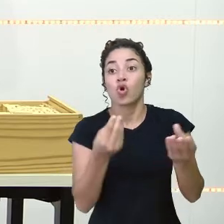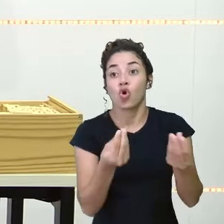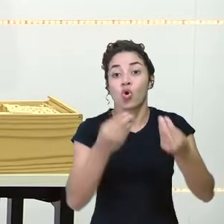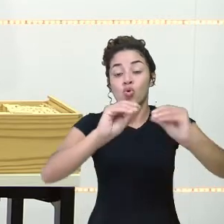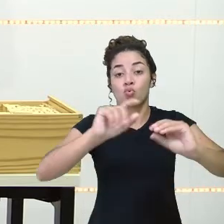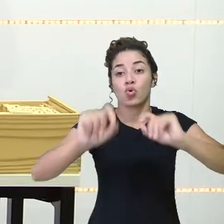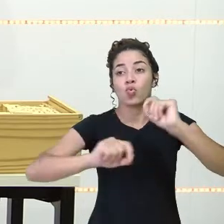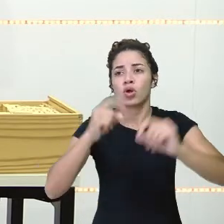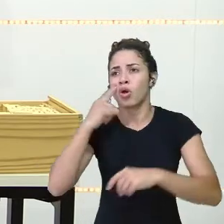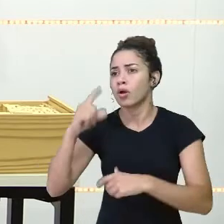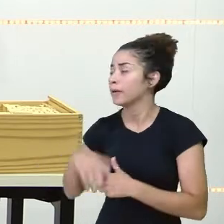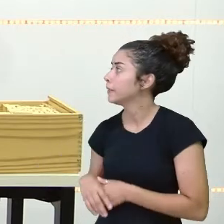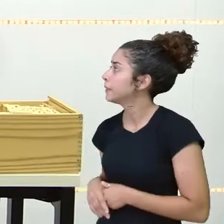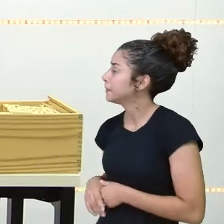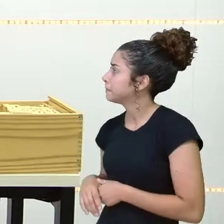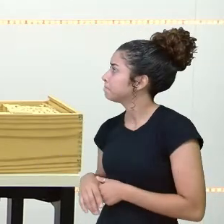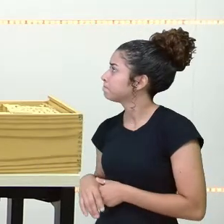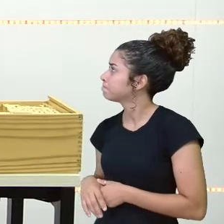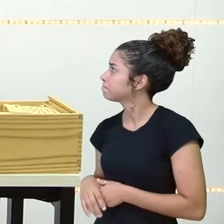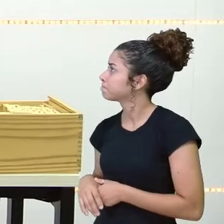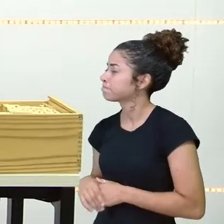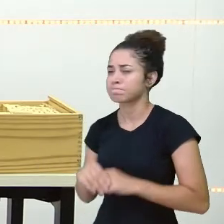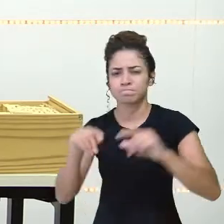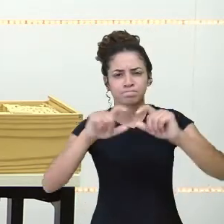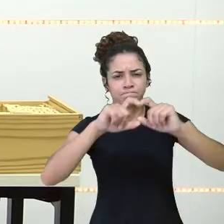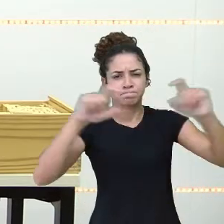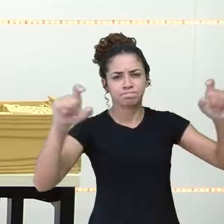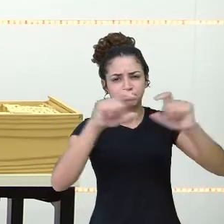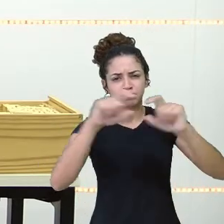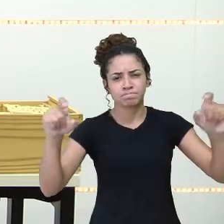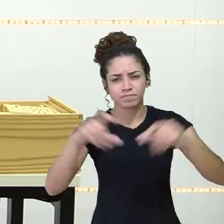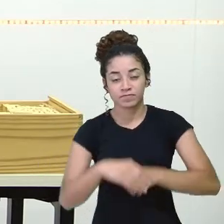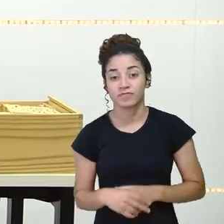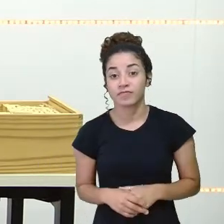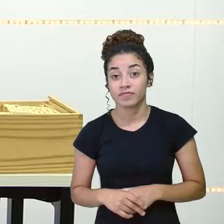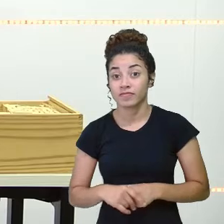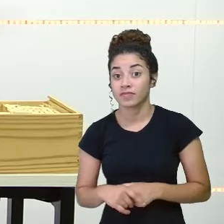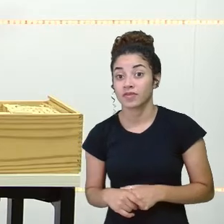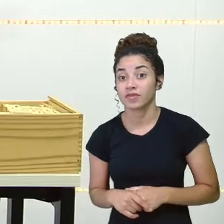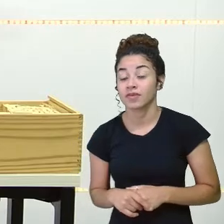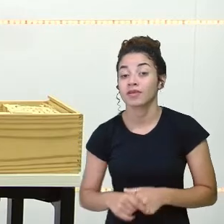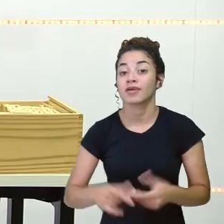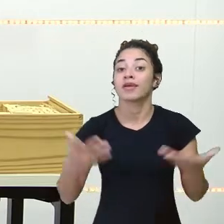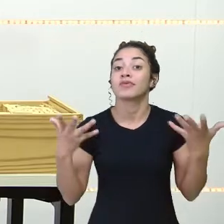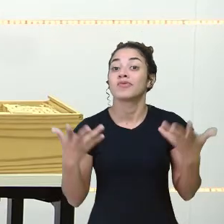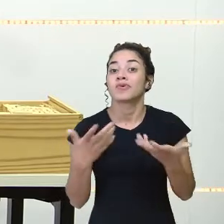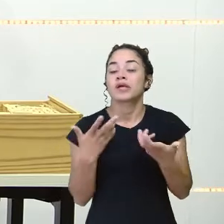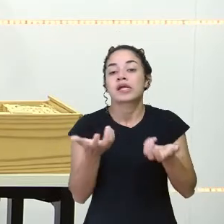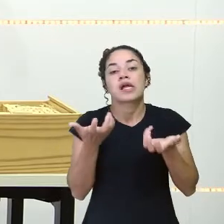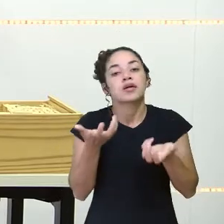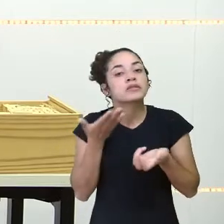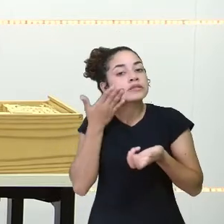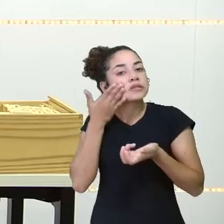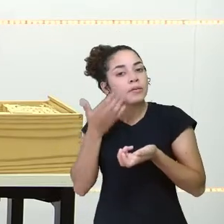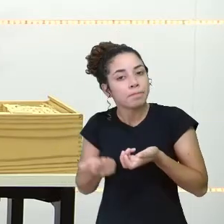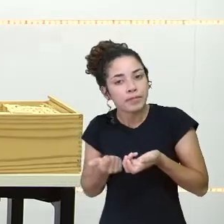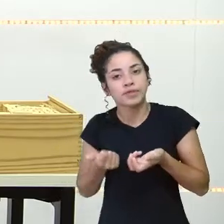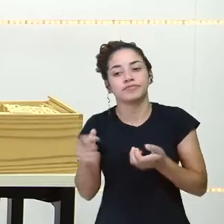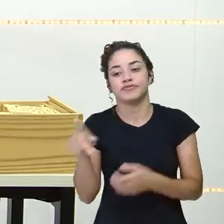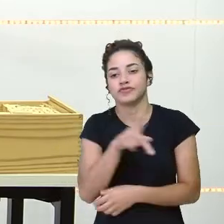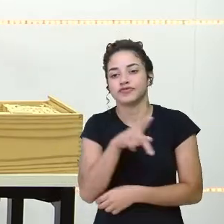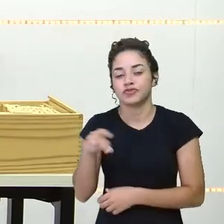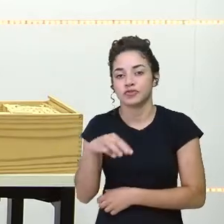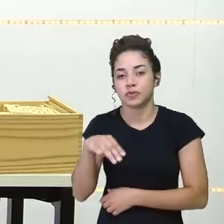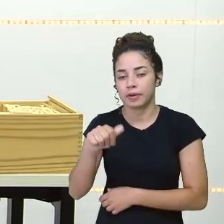forma horizontal. Mas antes de seguir, eu gostaria de saber da professora Mauriceia. E